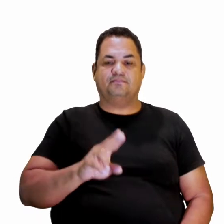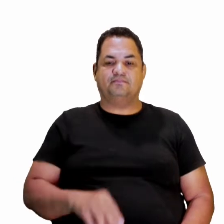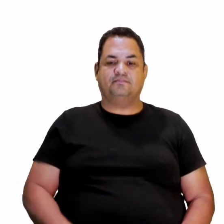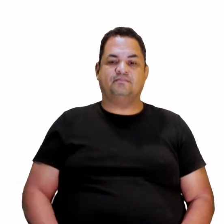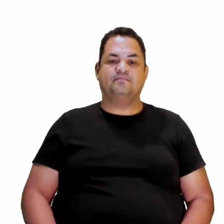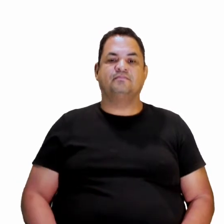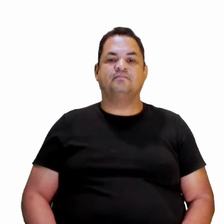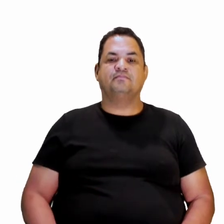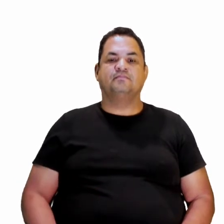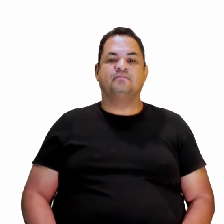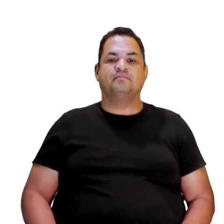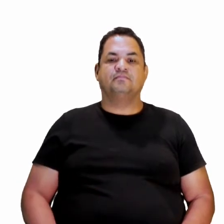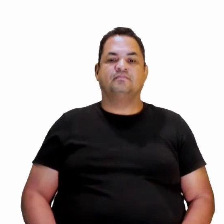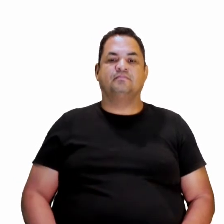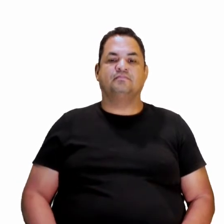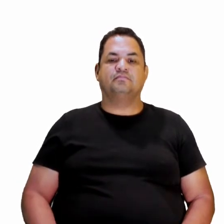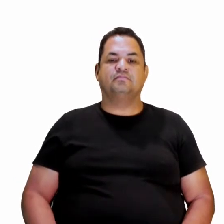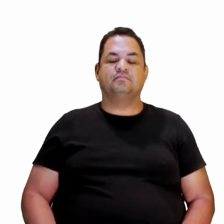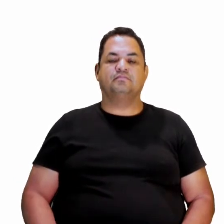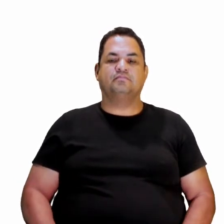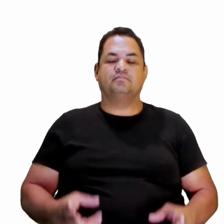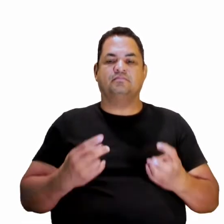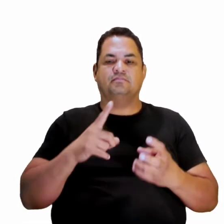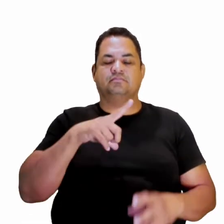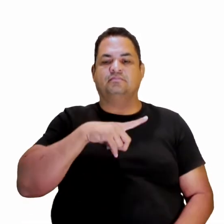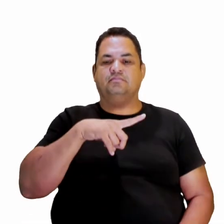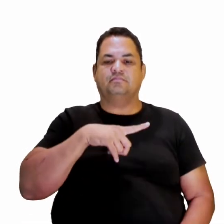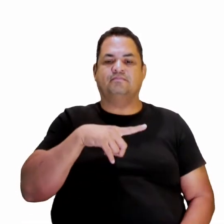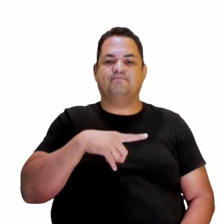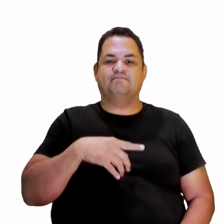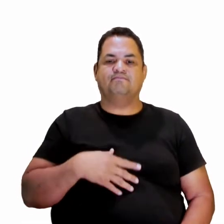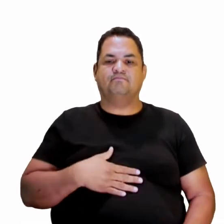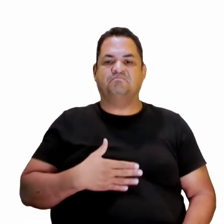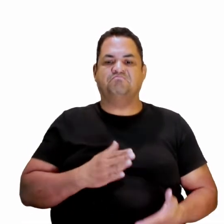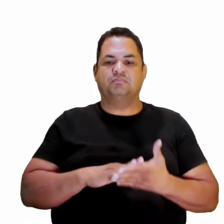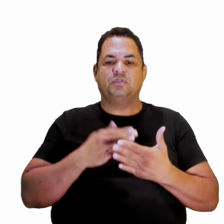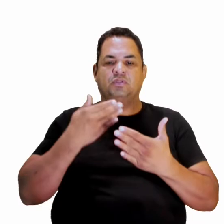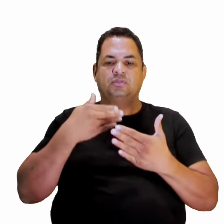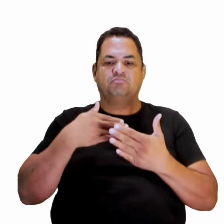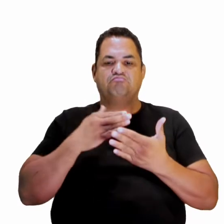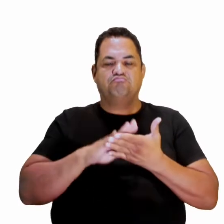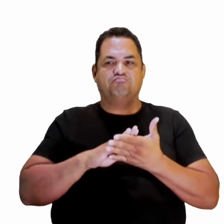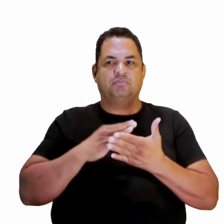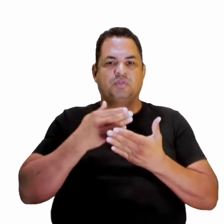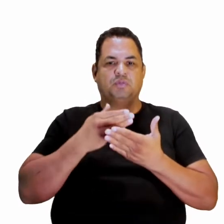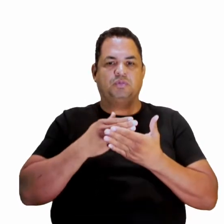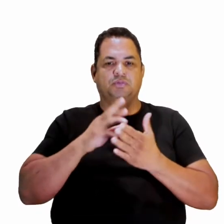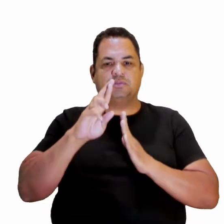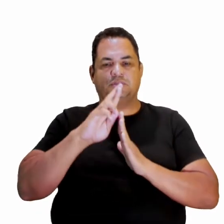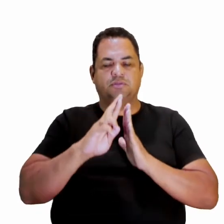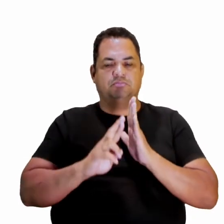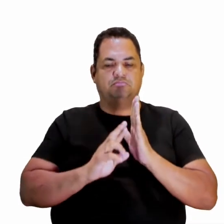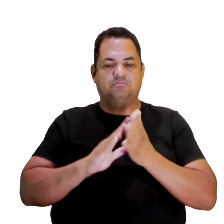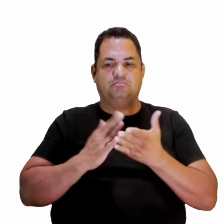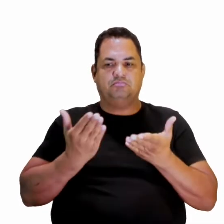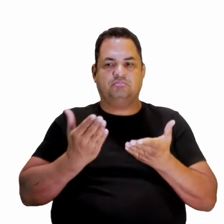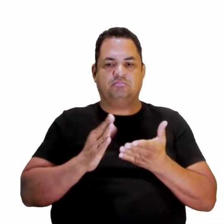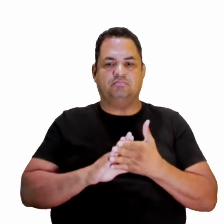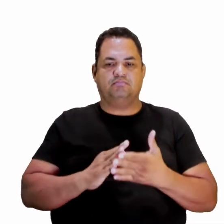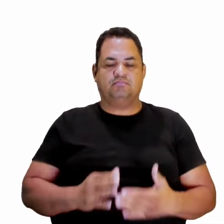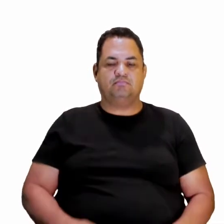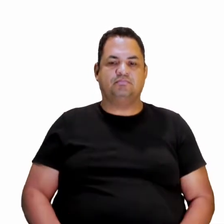do quê? Você percebe que temos aí algumas omissões e algumas coisas que não